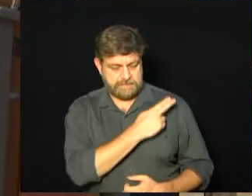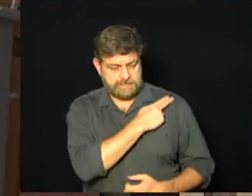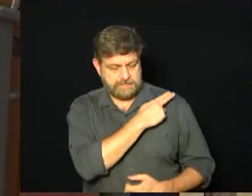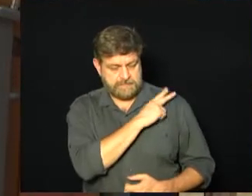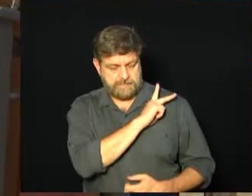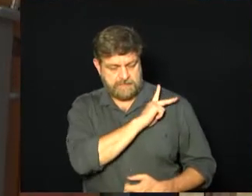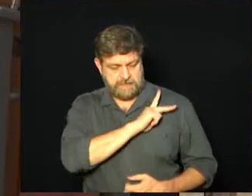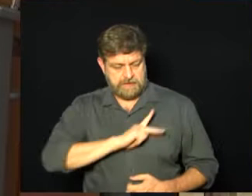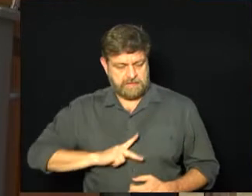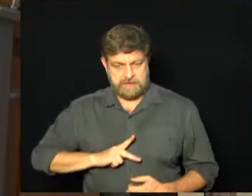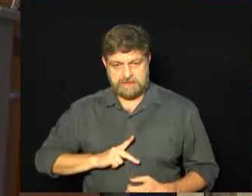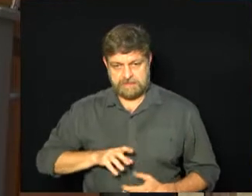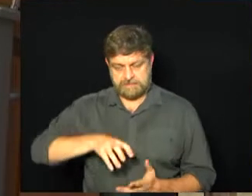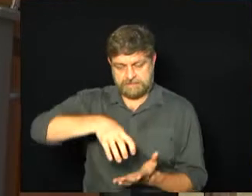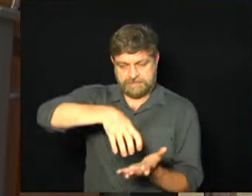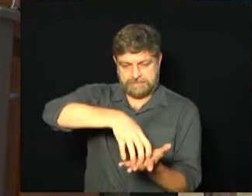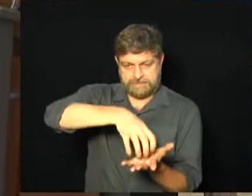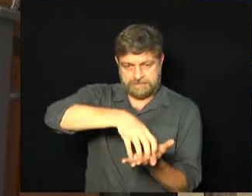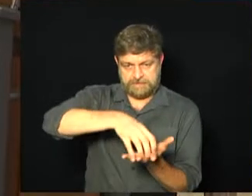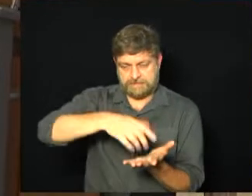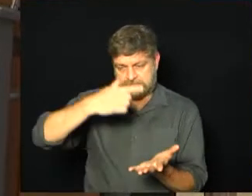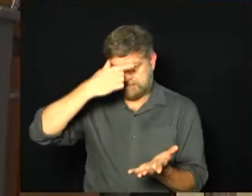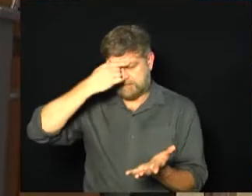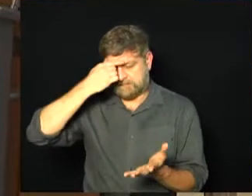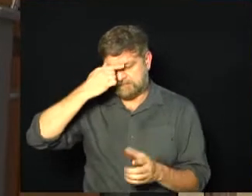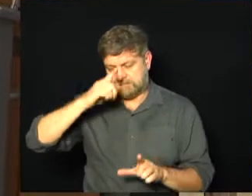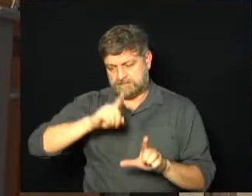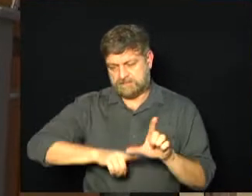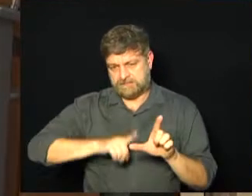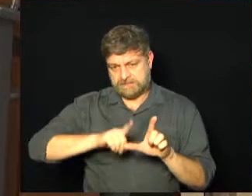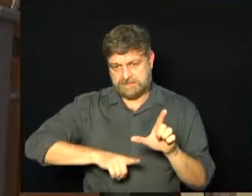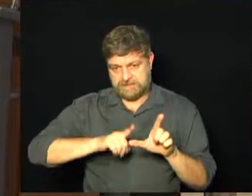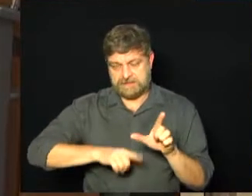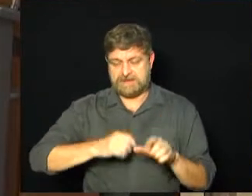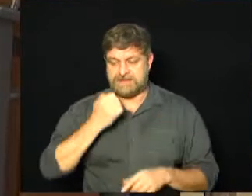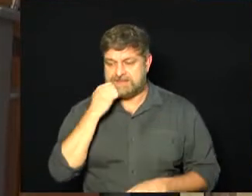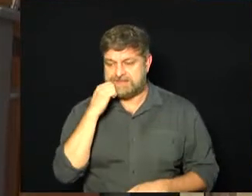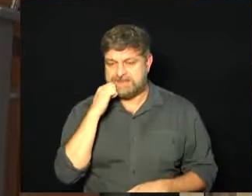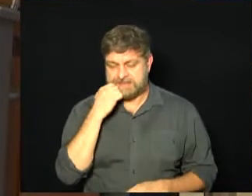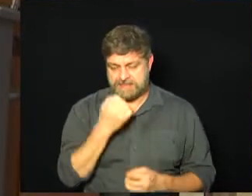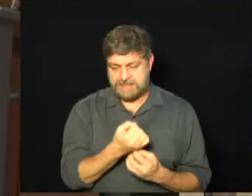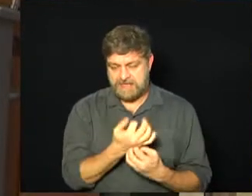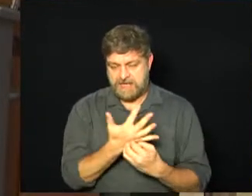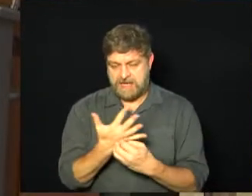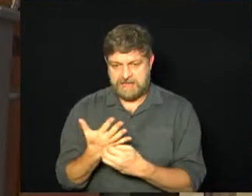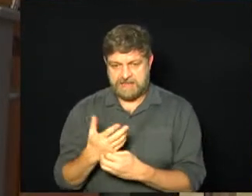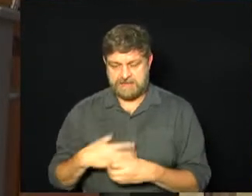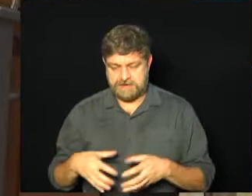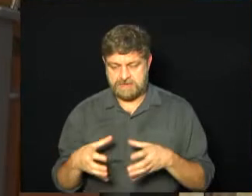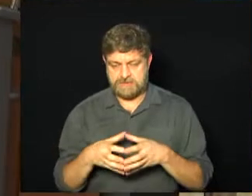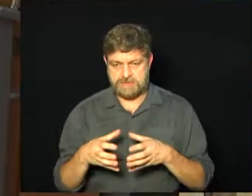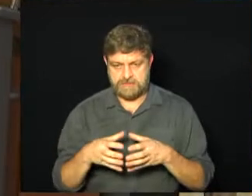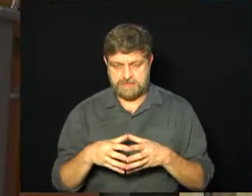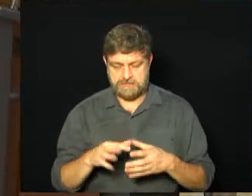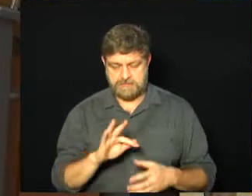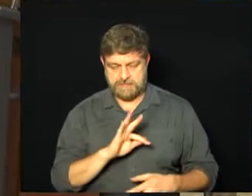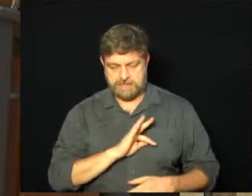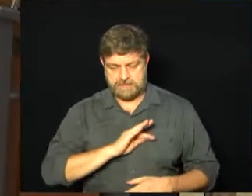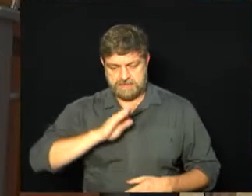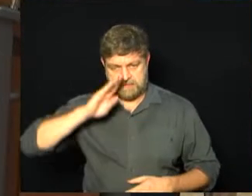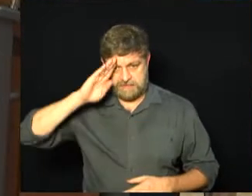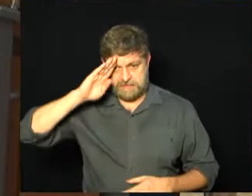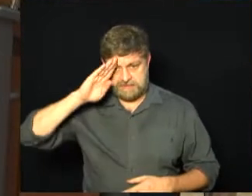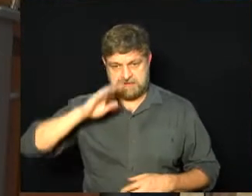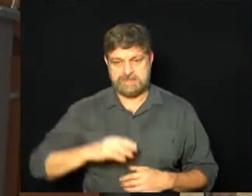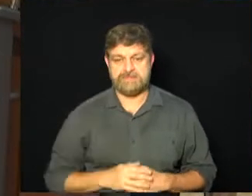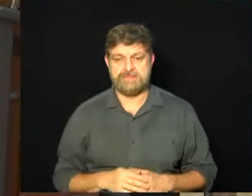da Academia Campineira de Letras, Ciências e Artes das Forças Armadas, uma alegria tê-lo aqui. E Carlos Uíque da